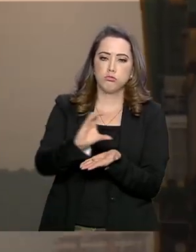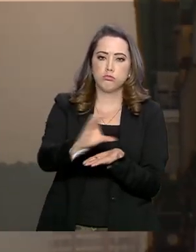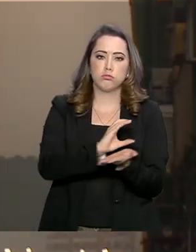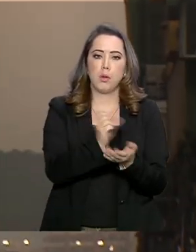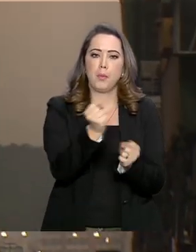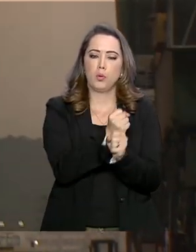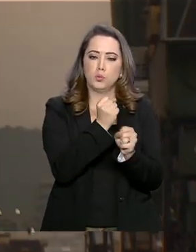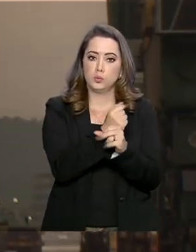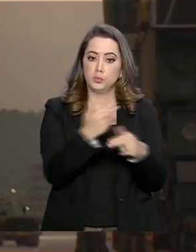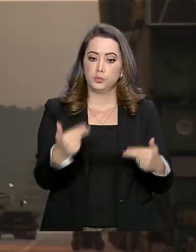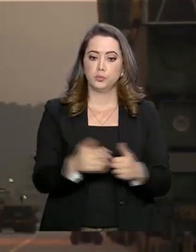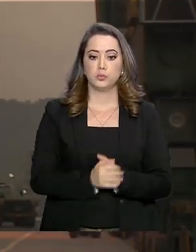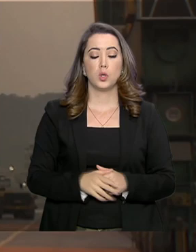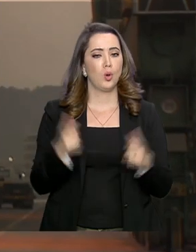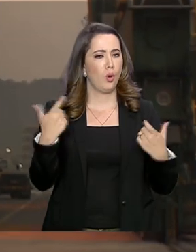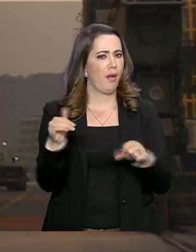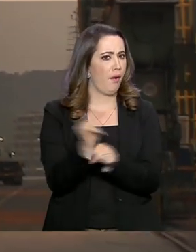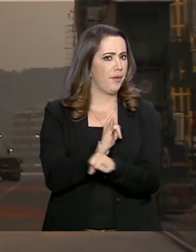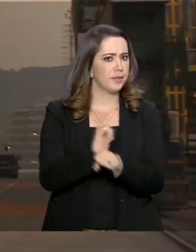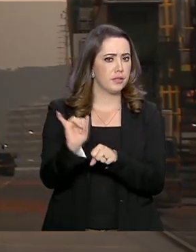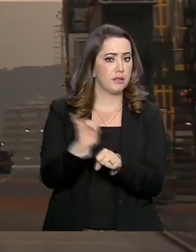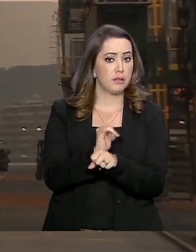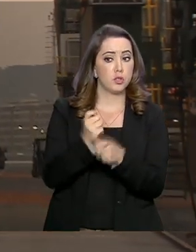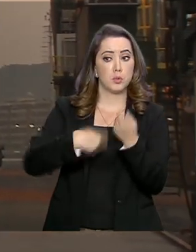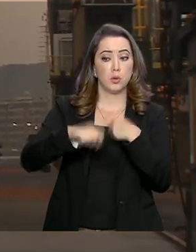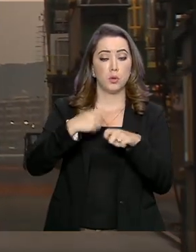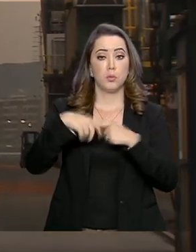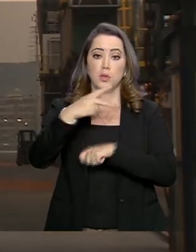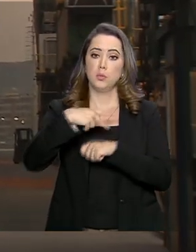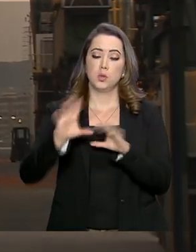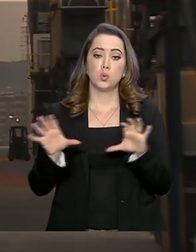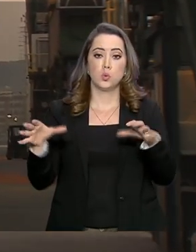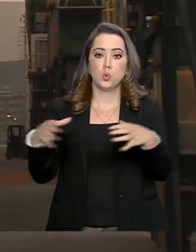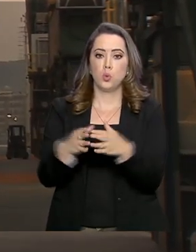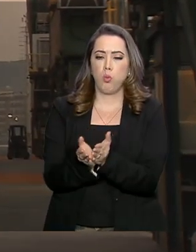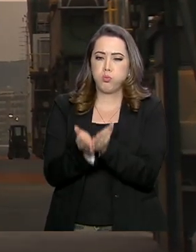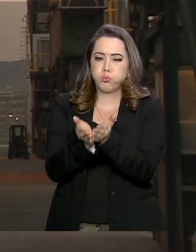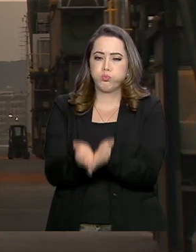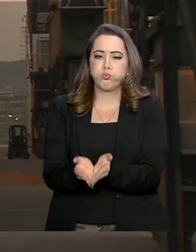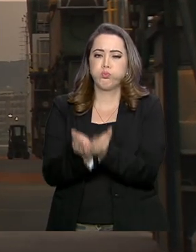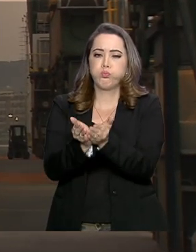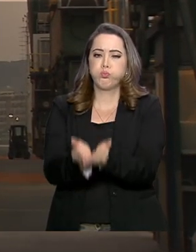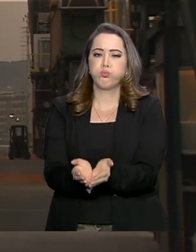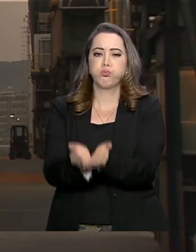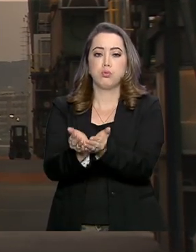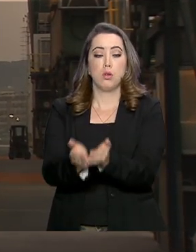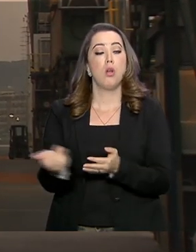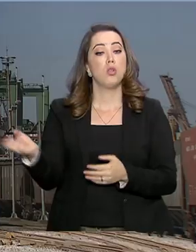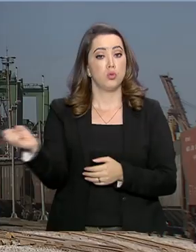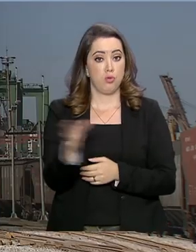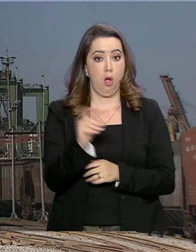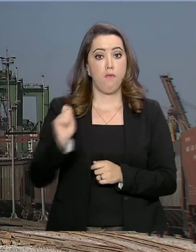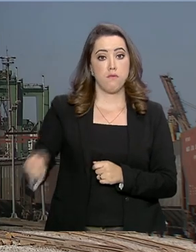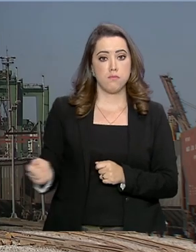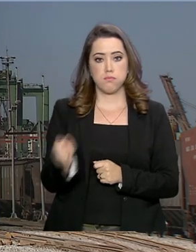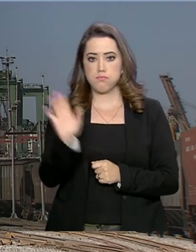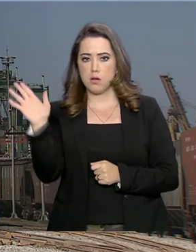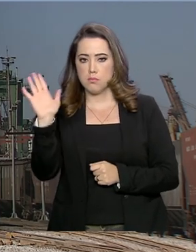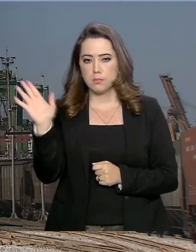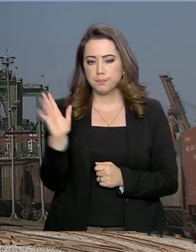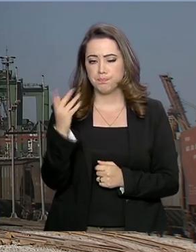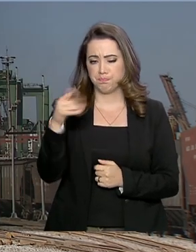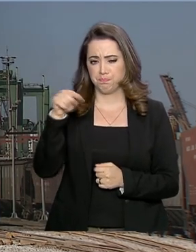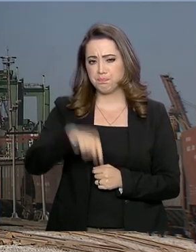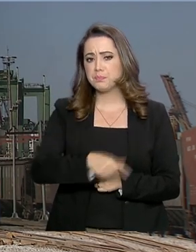Área estratégica para o desenvolvimento econômico do país, o setor portuário terá outra rodada de leilões. Nesta semana,